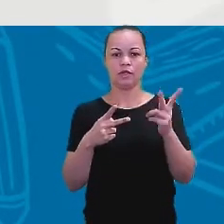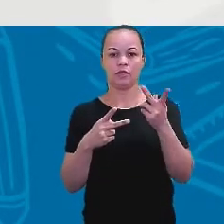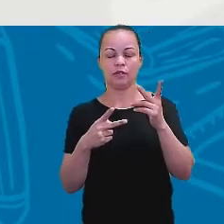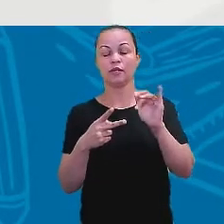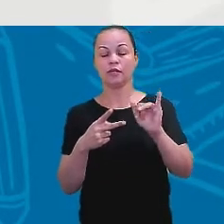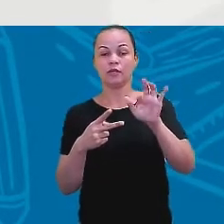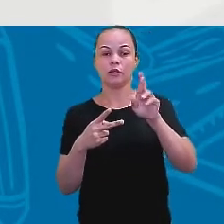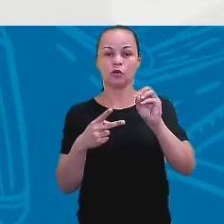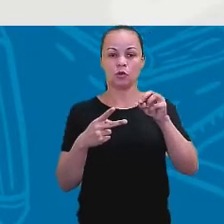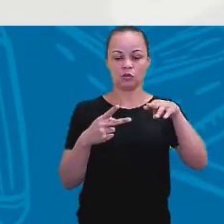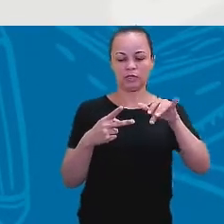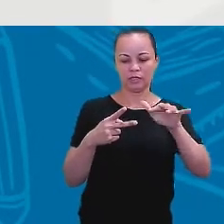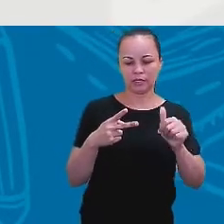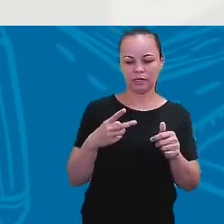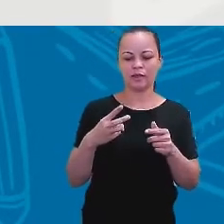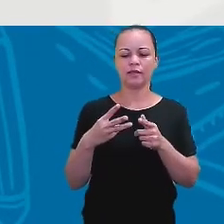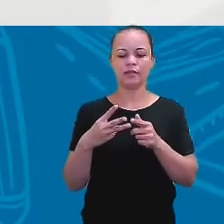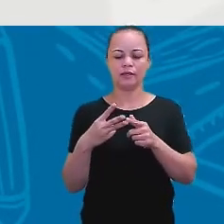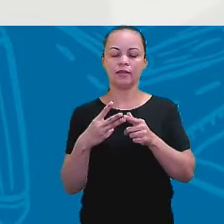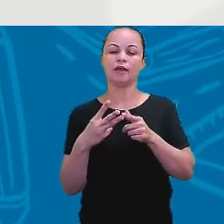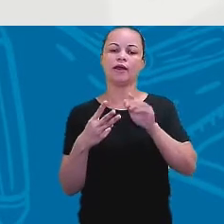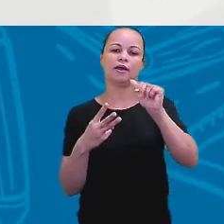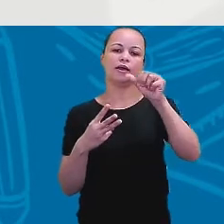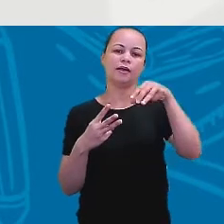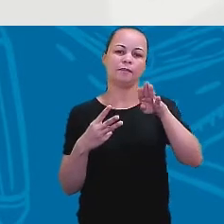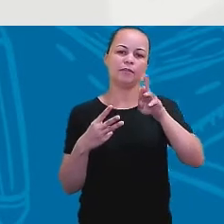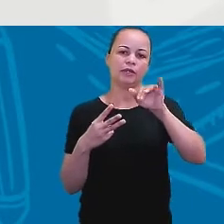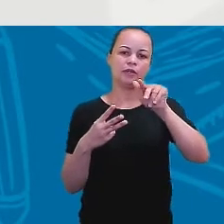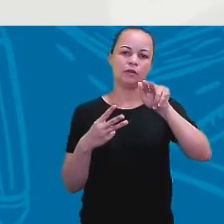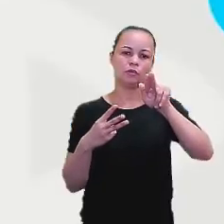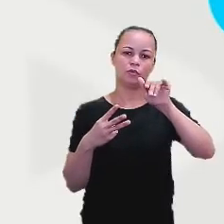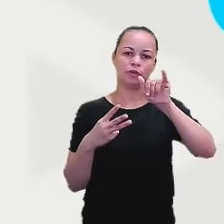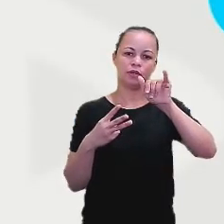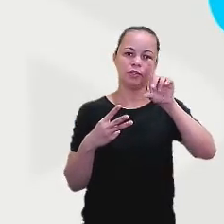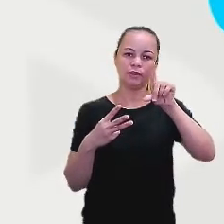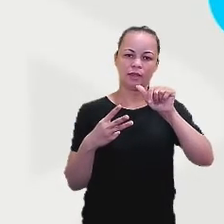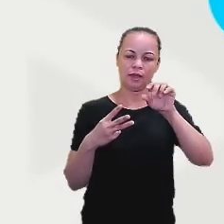também e a ambiguidade. Então, vamos lá conhecer um pouco.